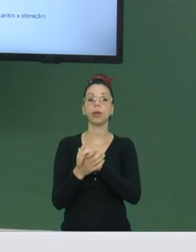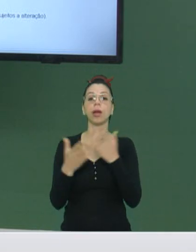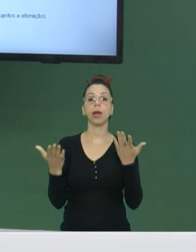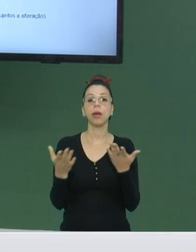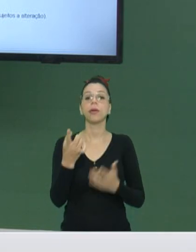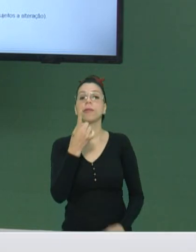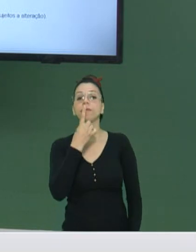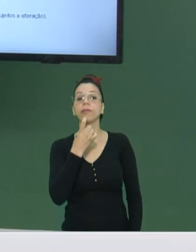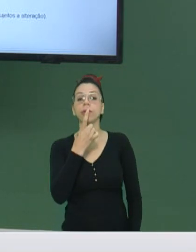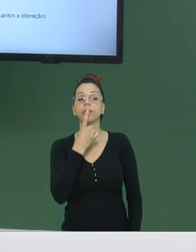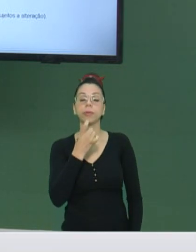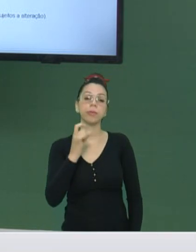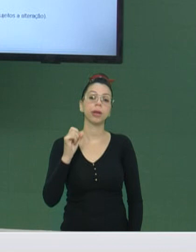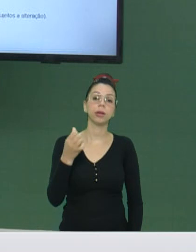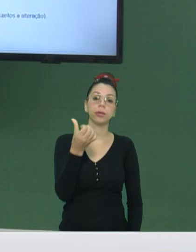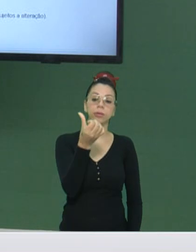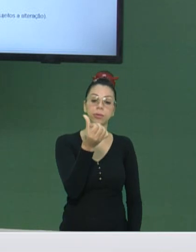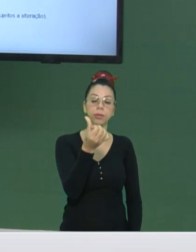vermelho corresponde a